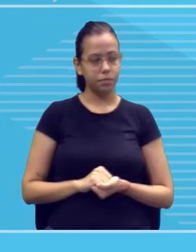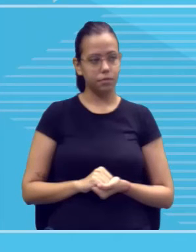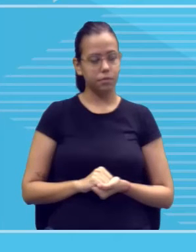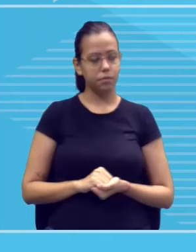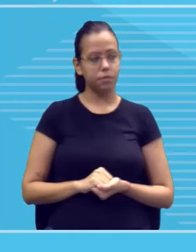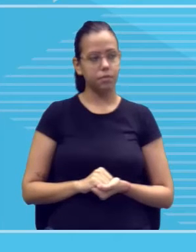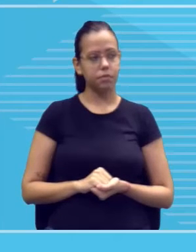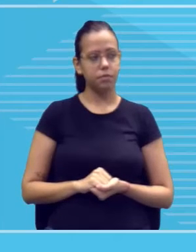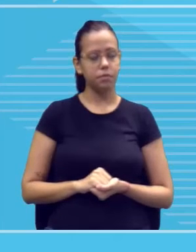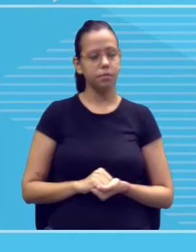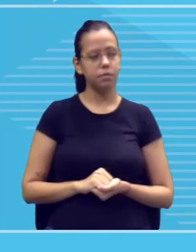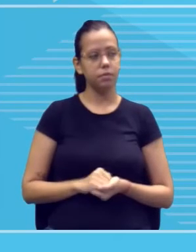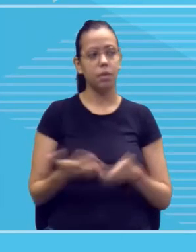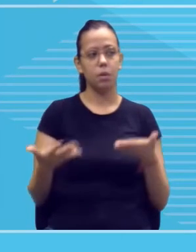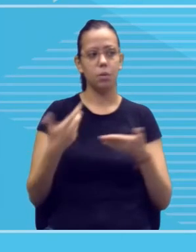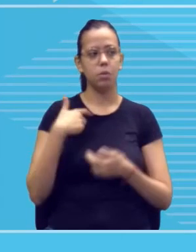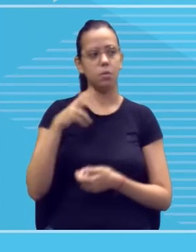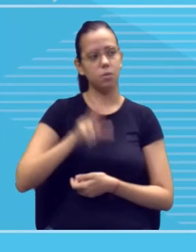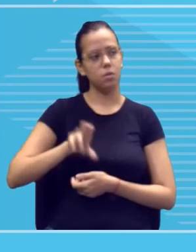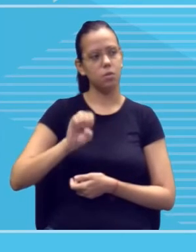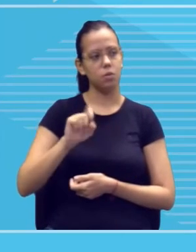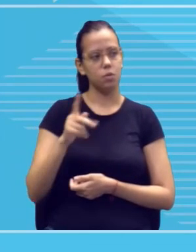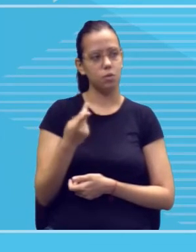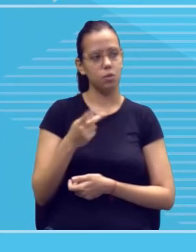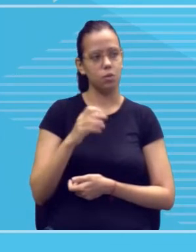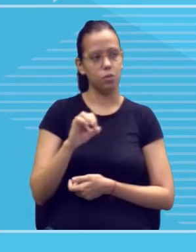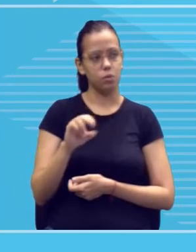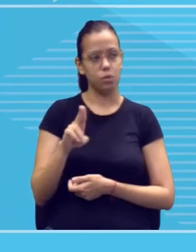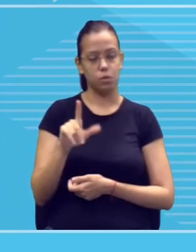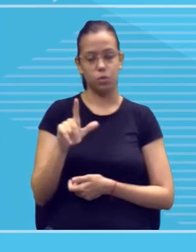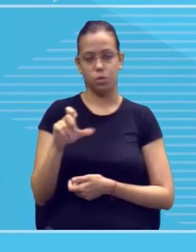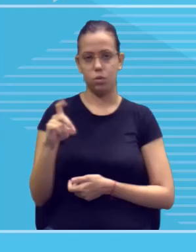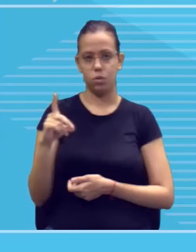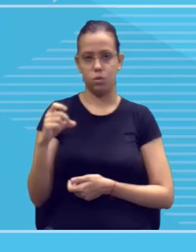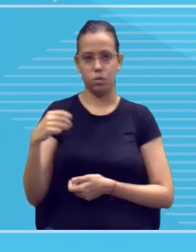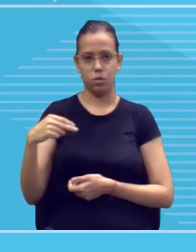Eita agora eu tô usando aí o Shadow olha aí ó